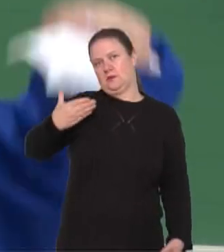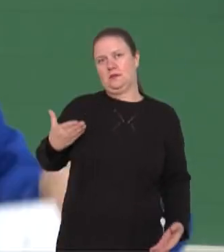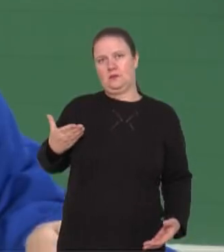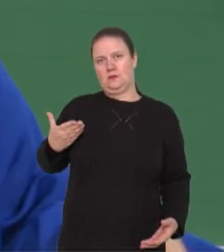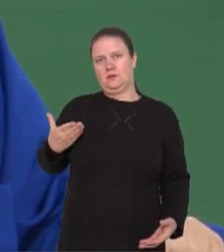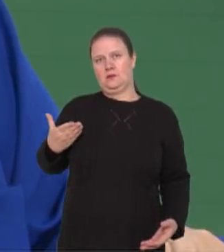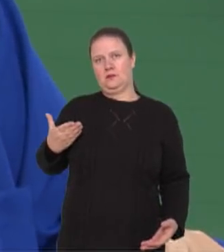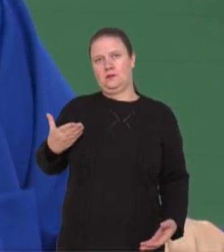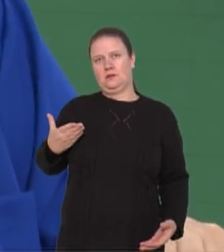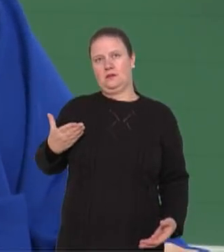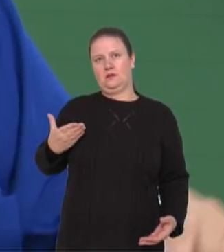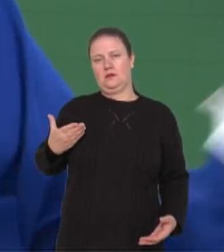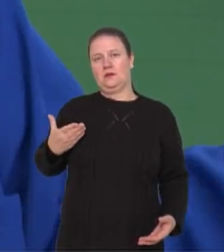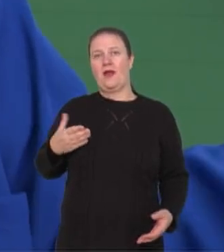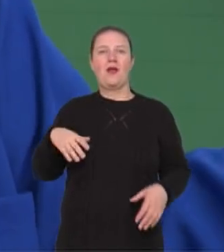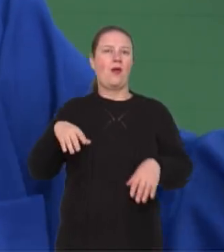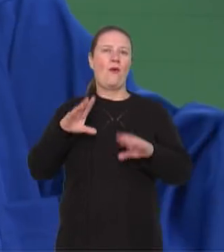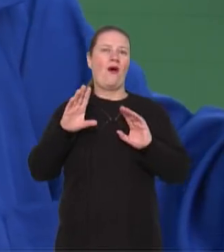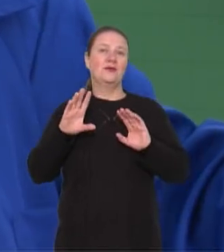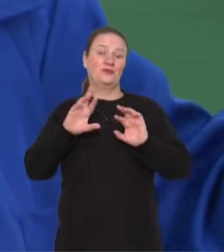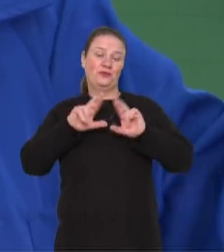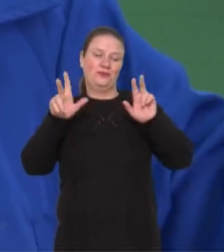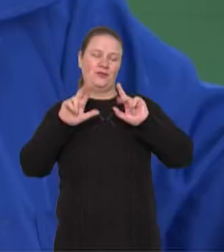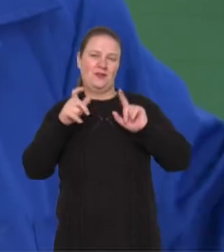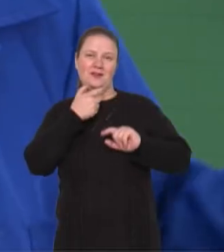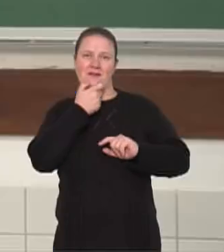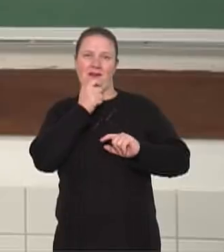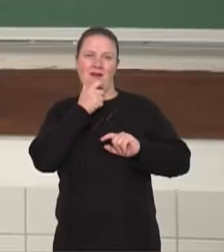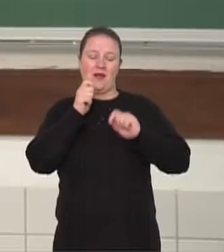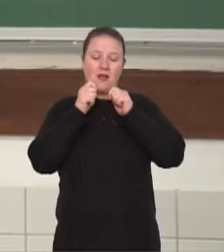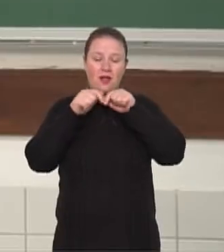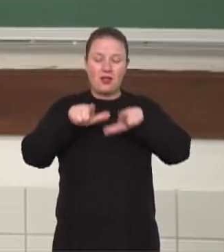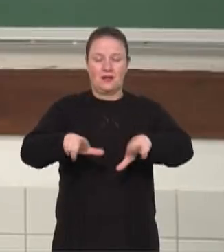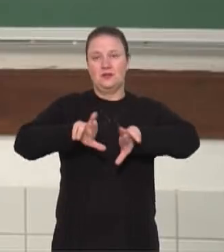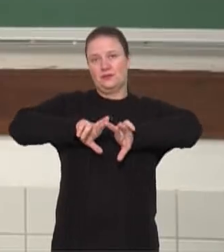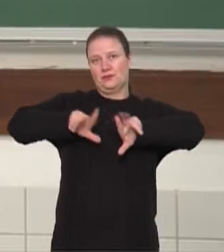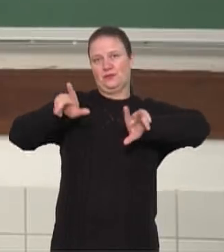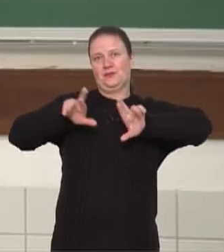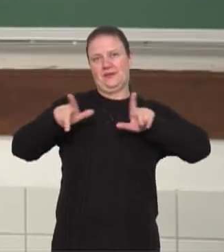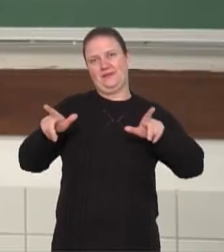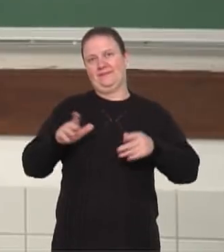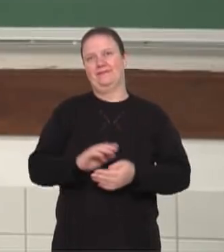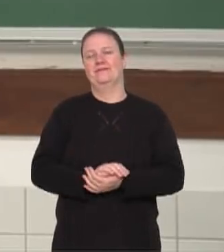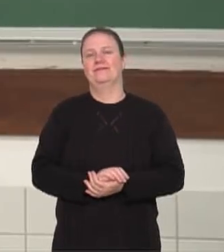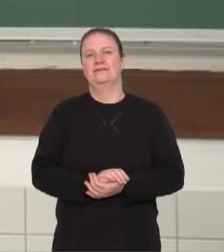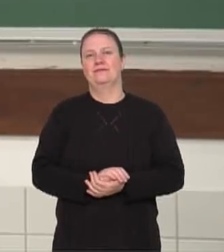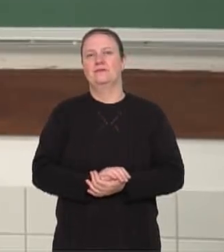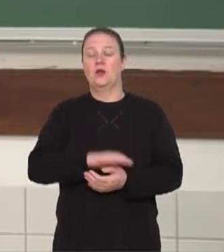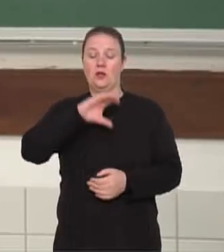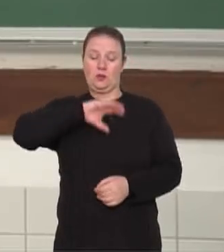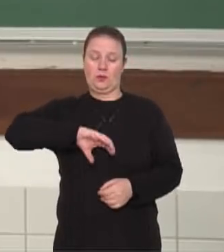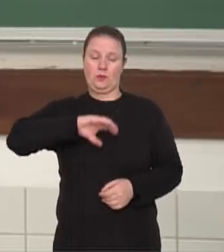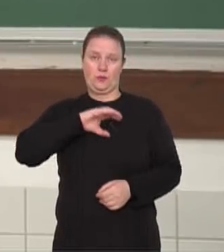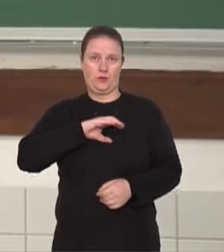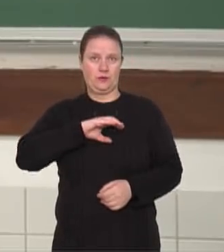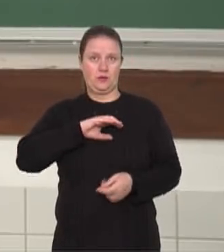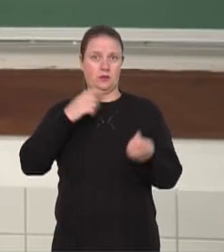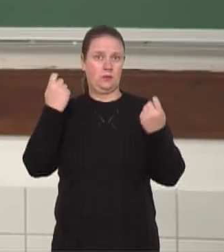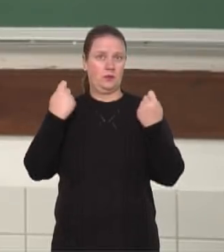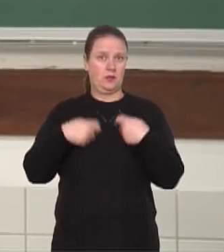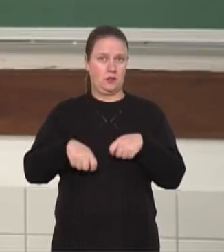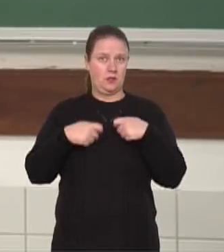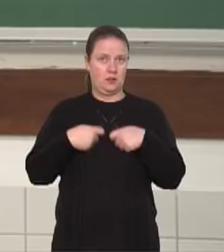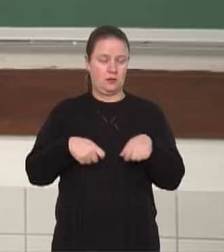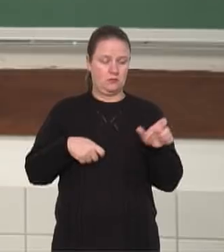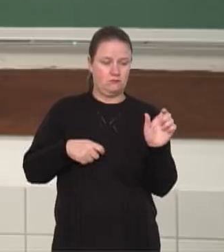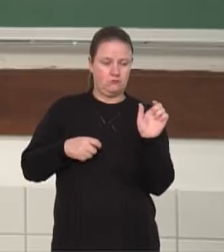apple. Não precisa do of, do of lá, significando de, que seria a preposição. Mas na língua portuguesa não, na língua portuguesa a gente